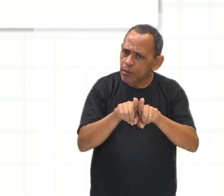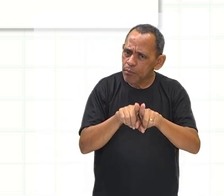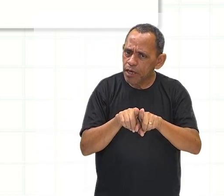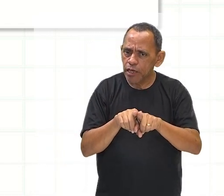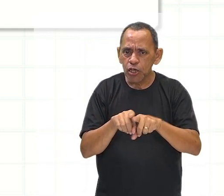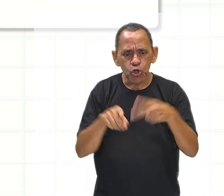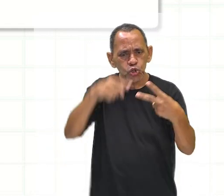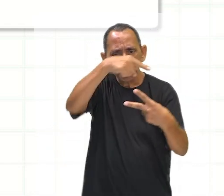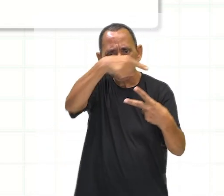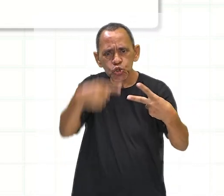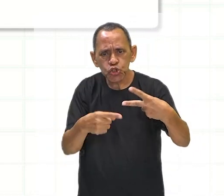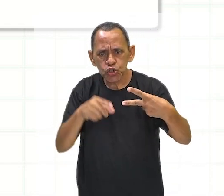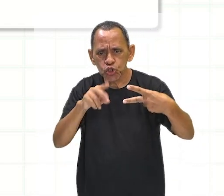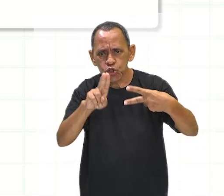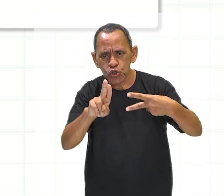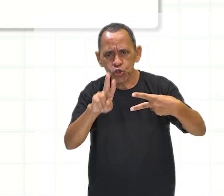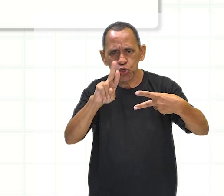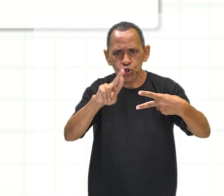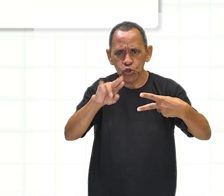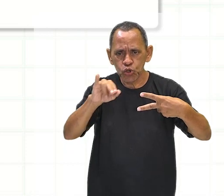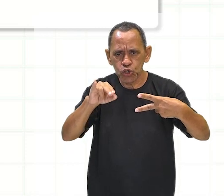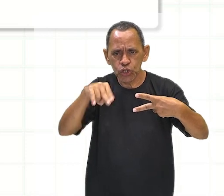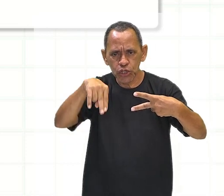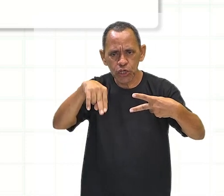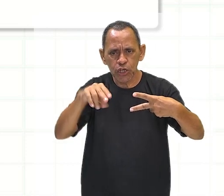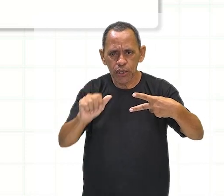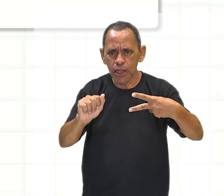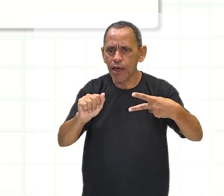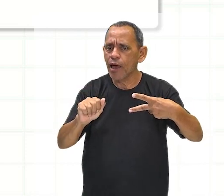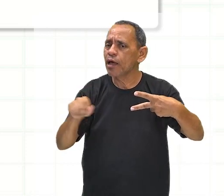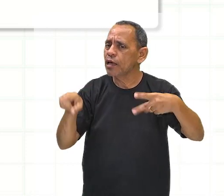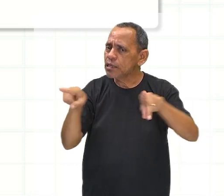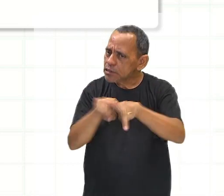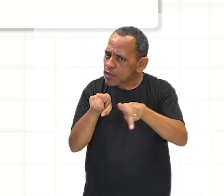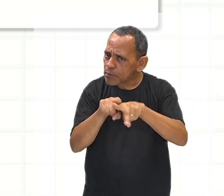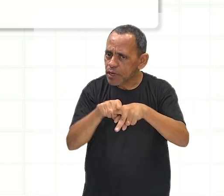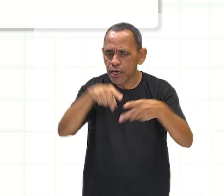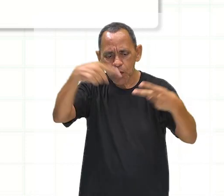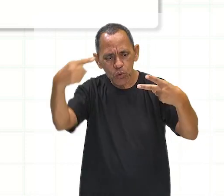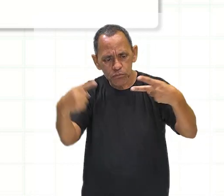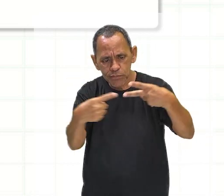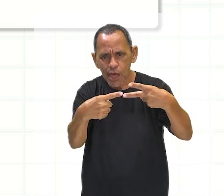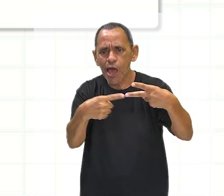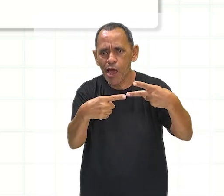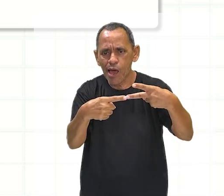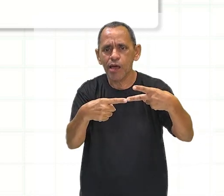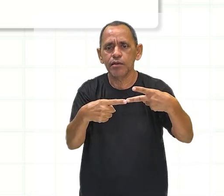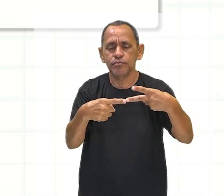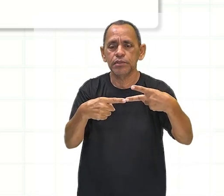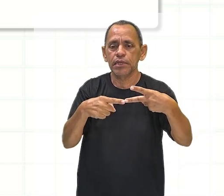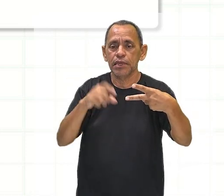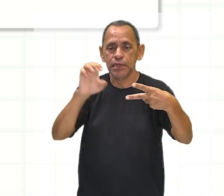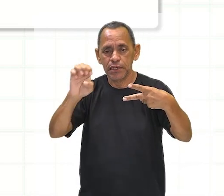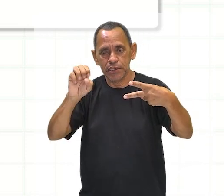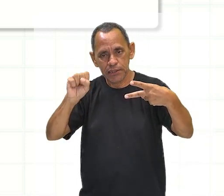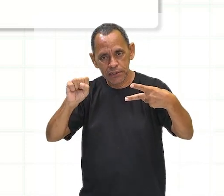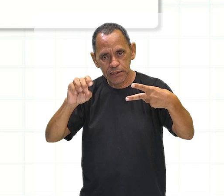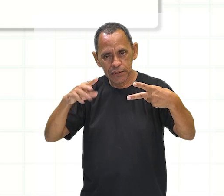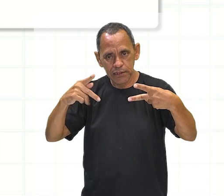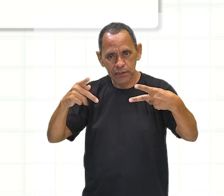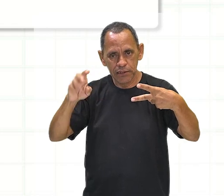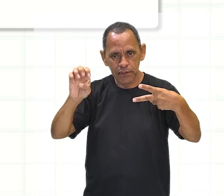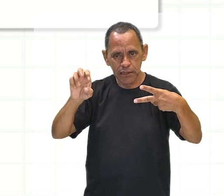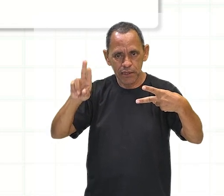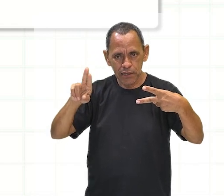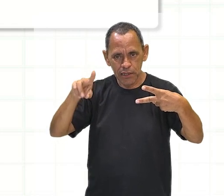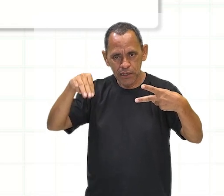passa a urina, né? Porque a uretra ela faz parte tanto do sistema reprodutor quanto do sistema urinário. Então, por esse canal